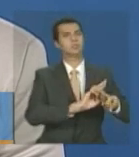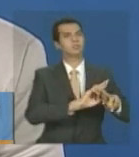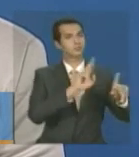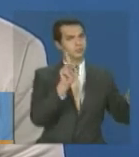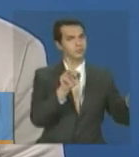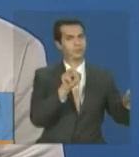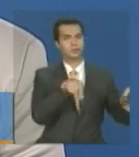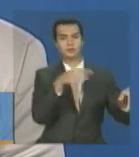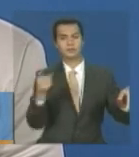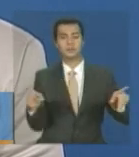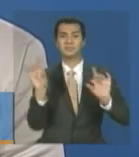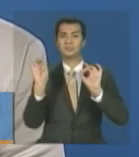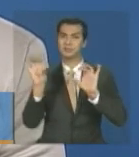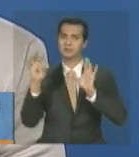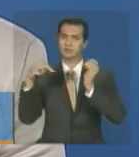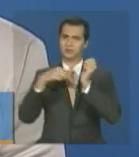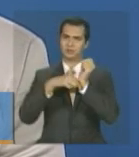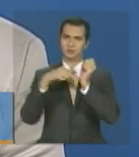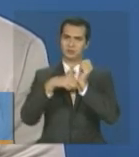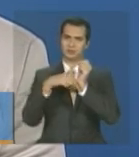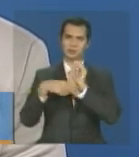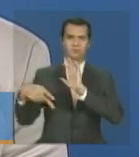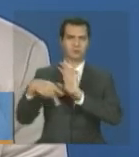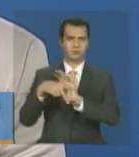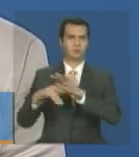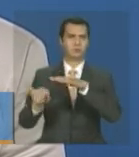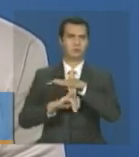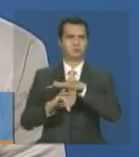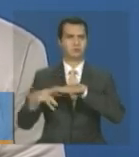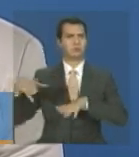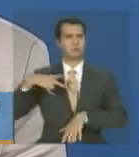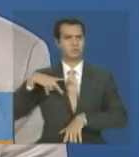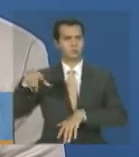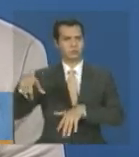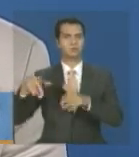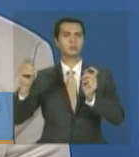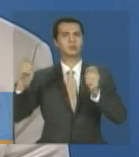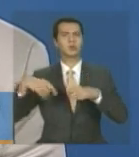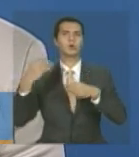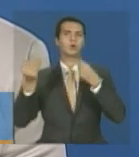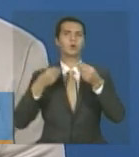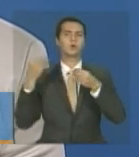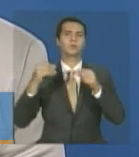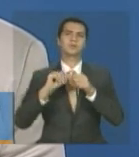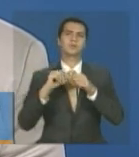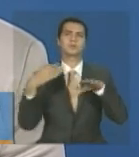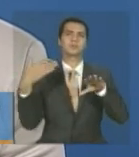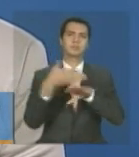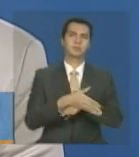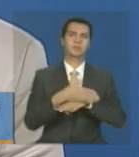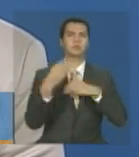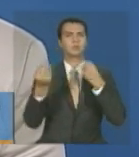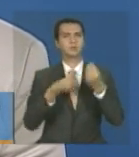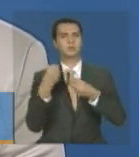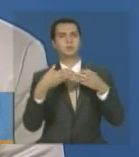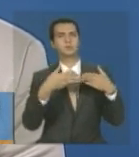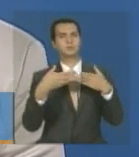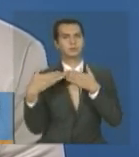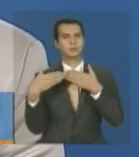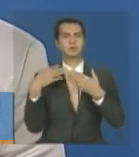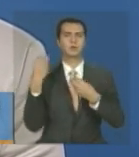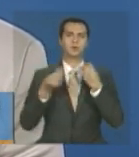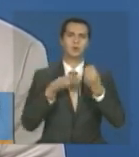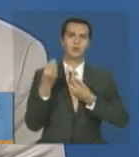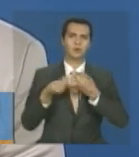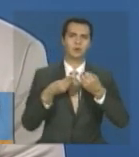poder também apresentar para vocês como as entidades vão acessar, qual é o caminho que elas têm que fazer dentro dos aplicativos,